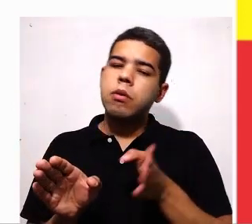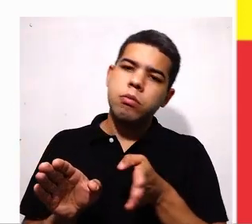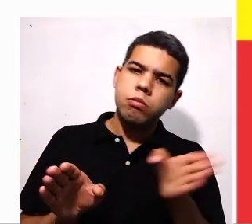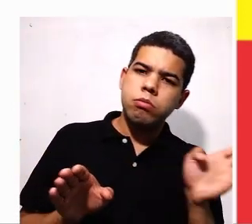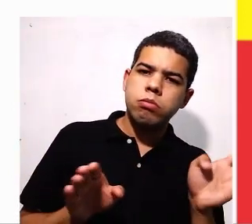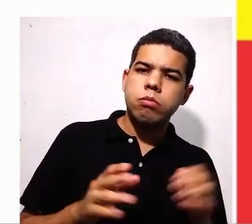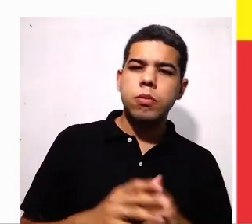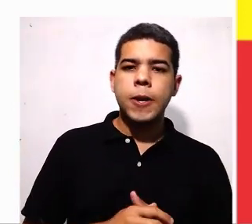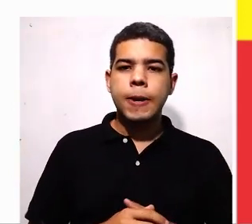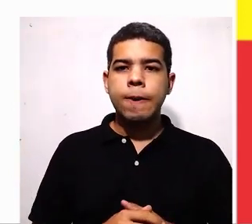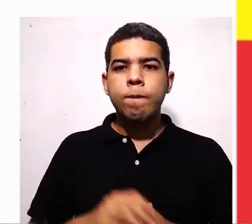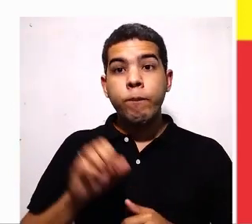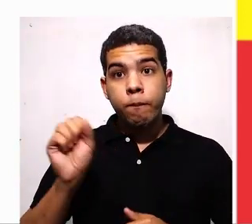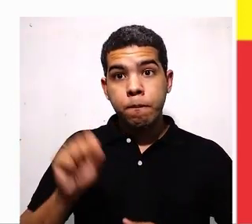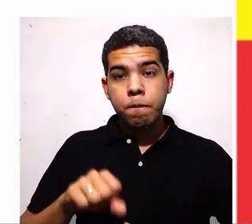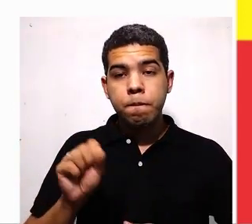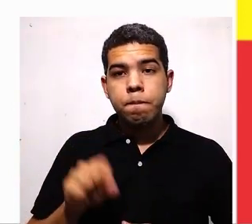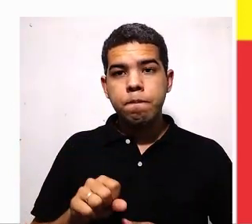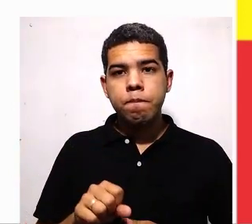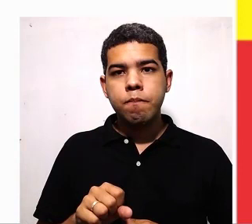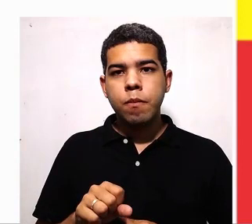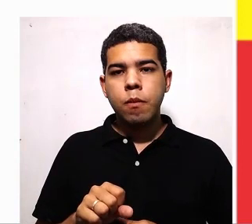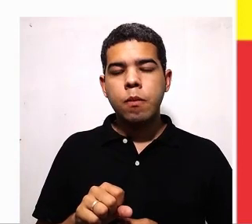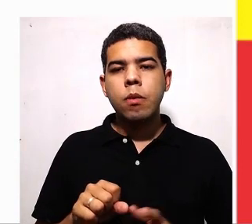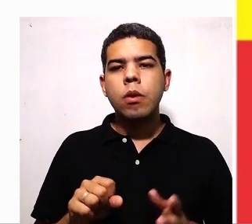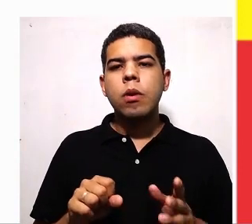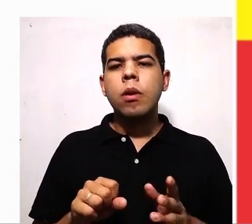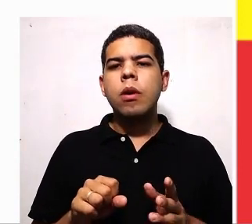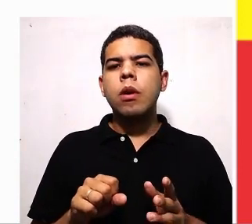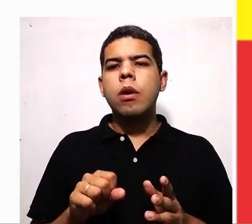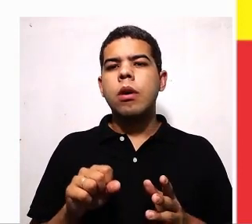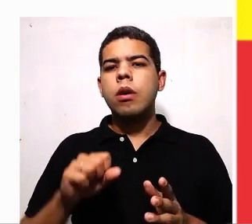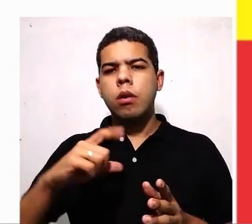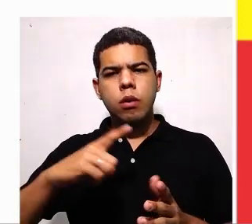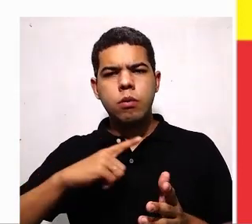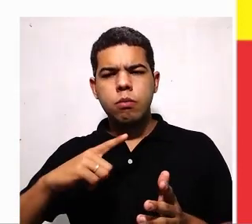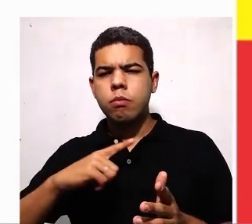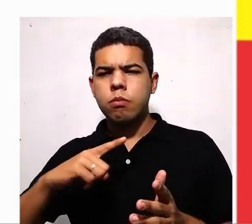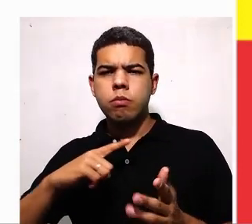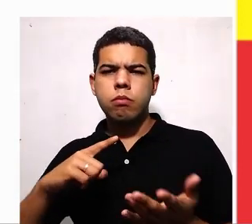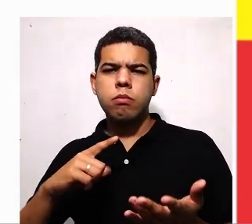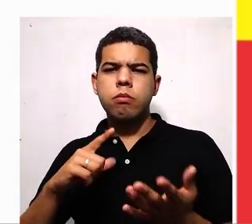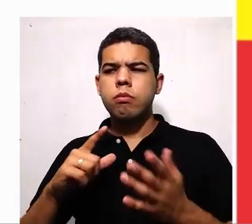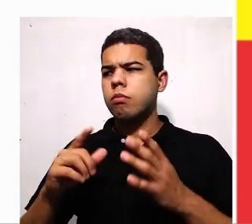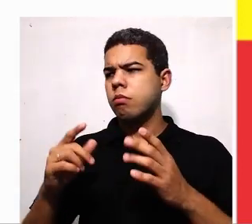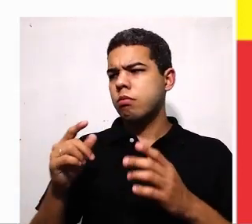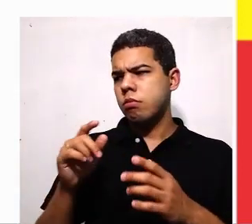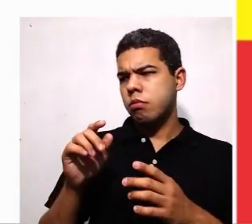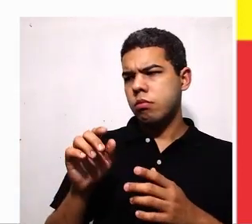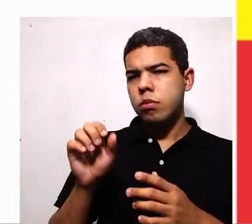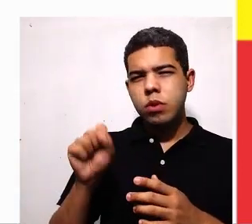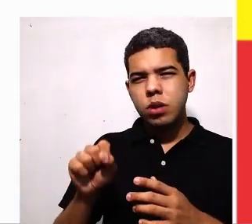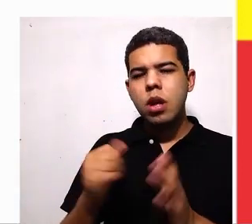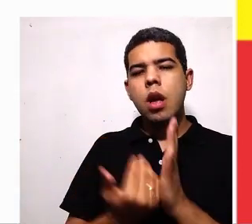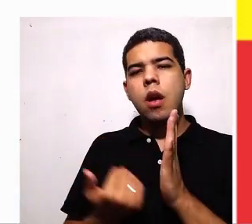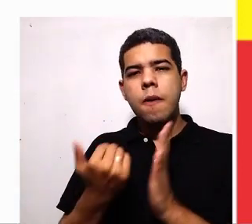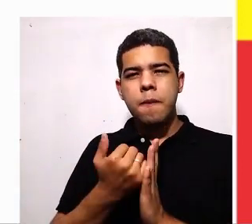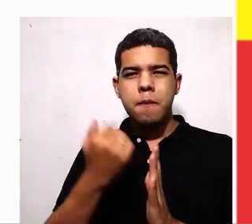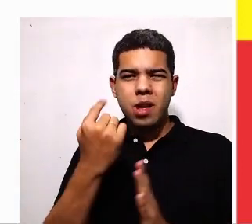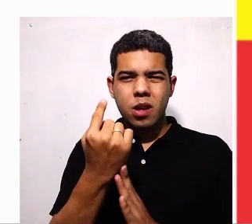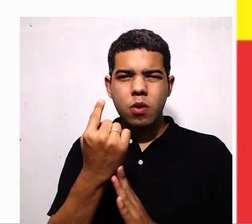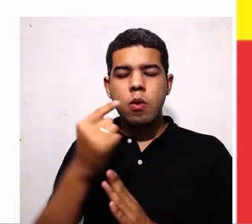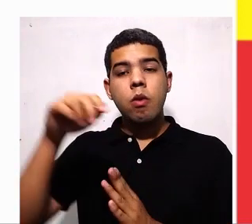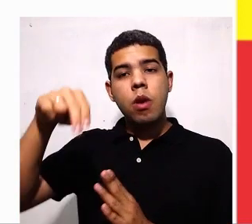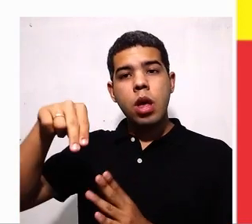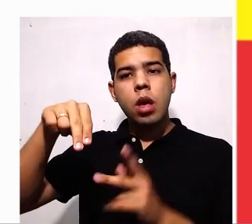não, para o lado direito. Então, se sim, eu vou fazer o quê? Adicionar 1 no AN. Então, eu vou aqui e coloco 1. Então, se